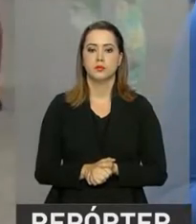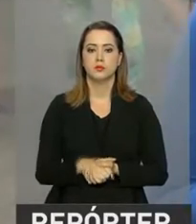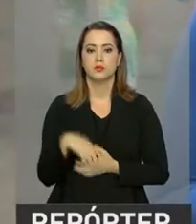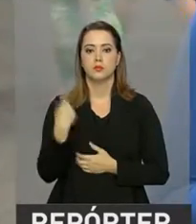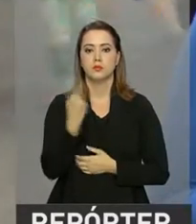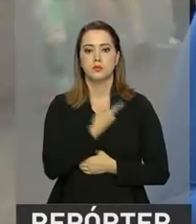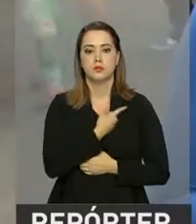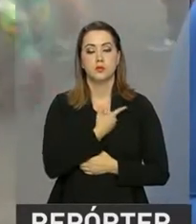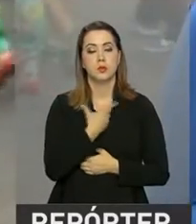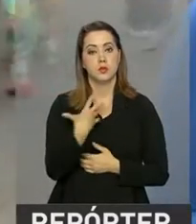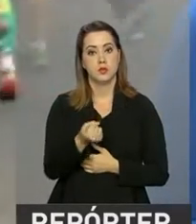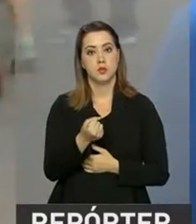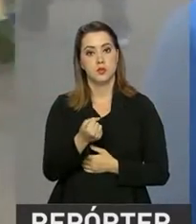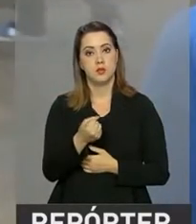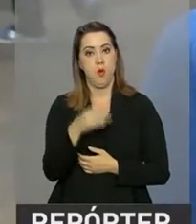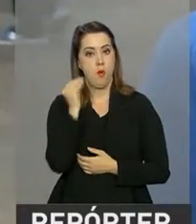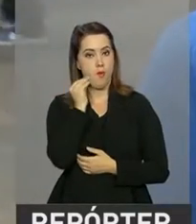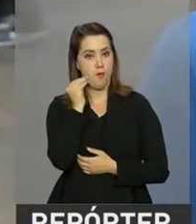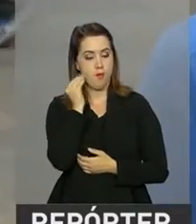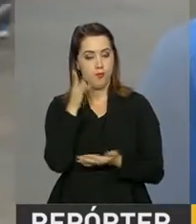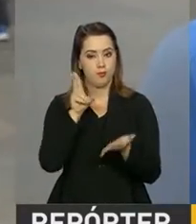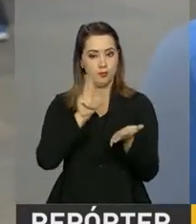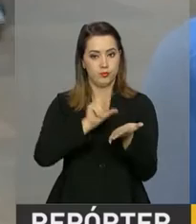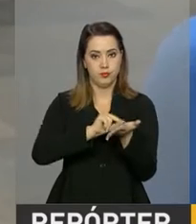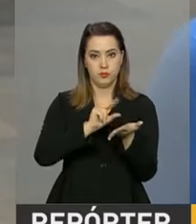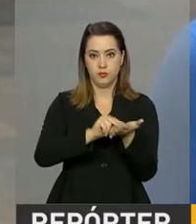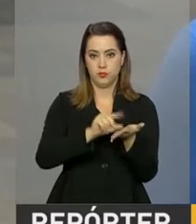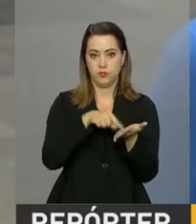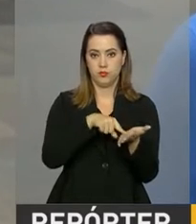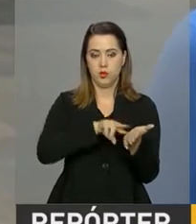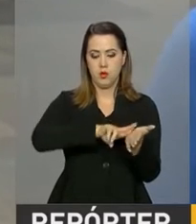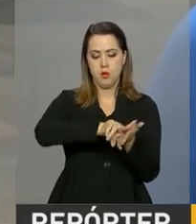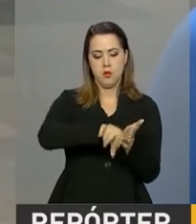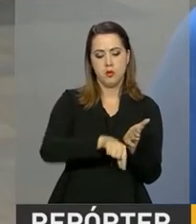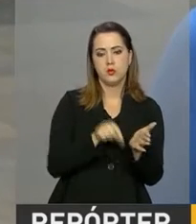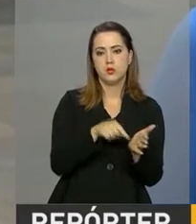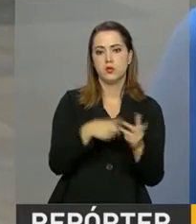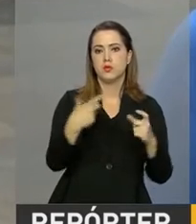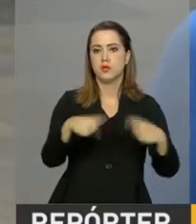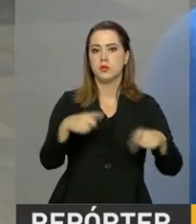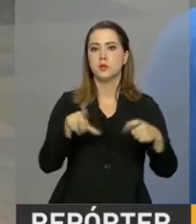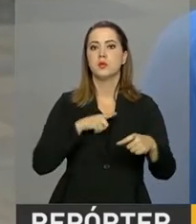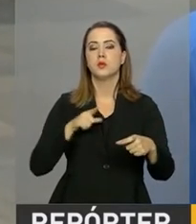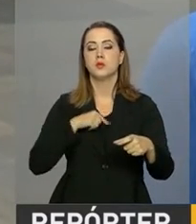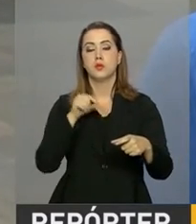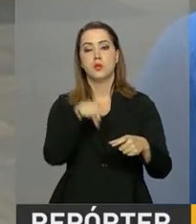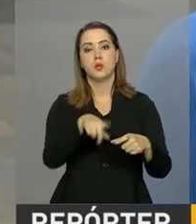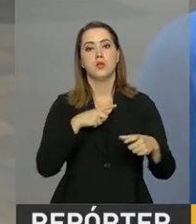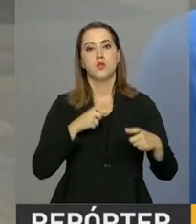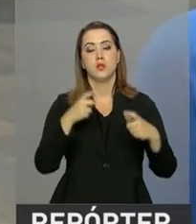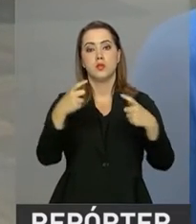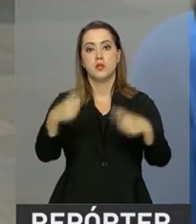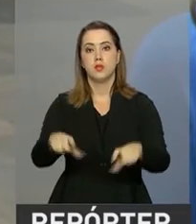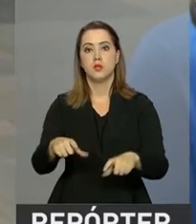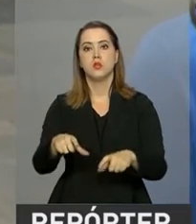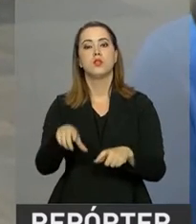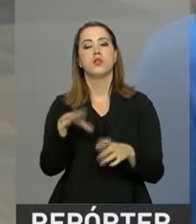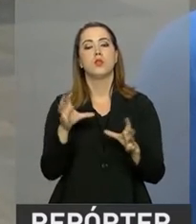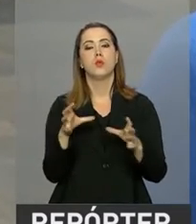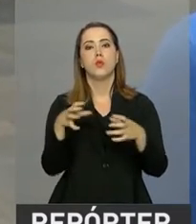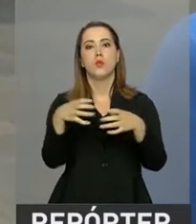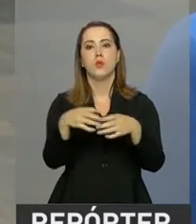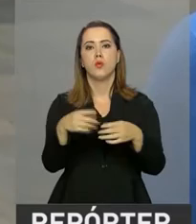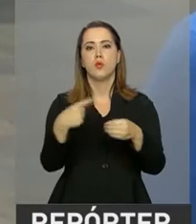Nós resolvemos testar o aplicativo Turismo Acessível. Entre os vários lugares avaliados aqui no Rio de Janeiro, está o Centro de Tradições